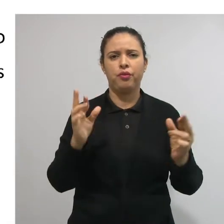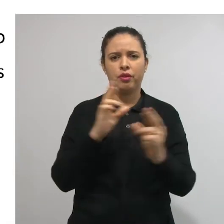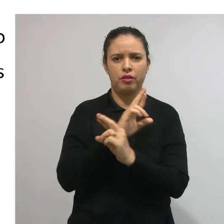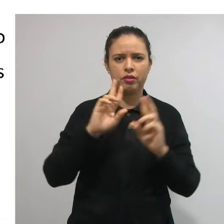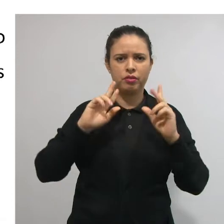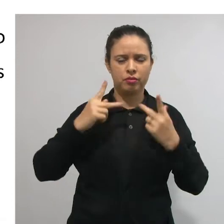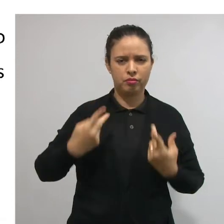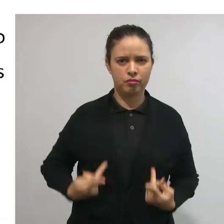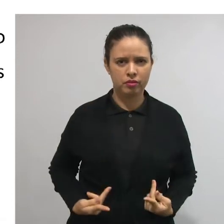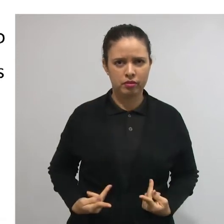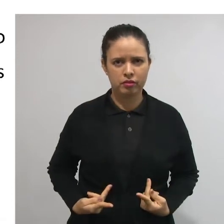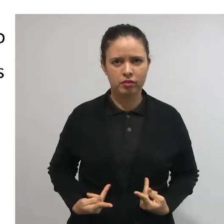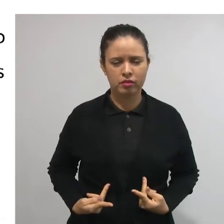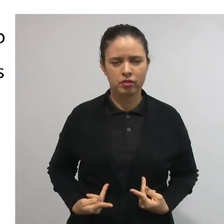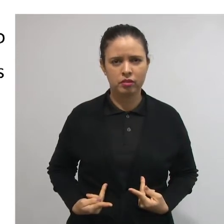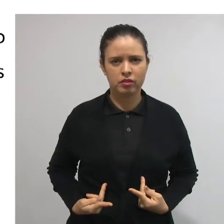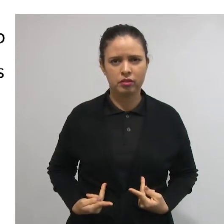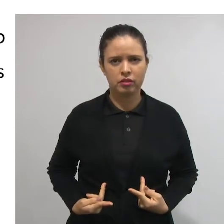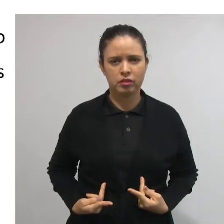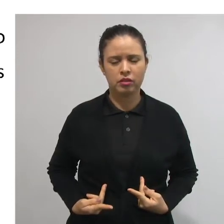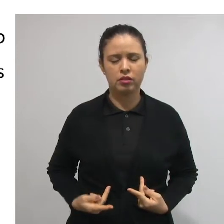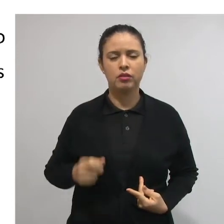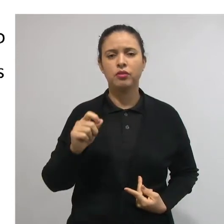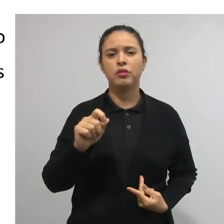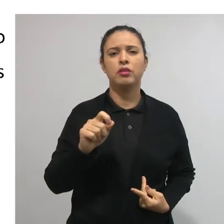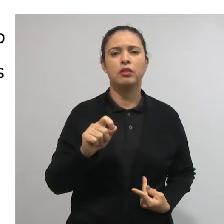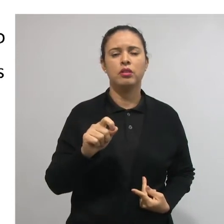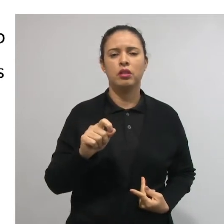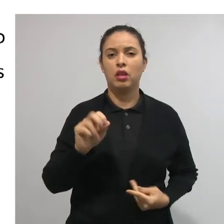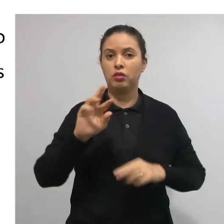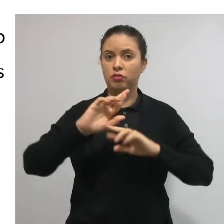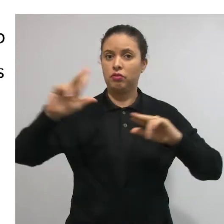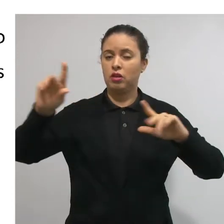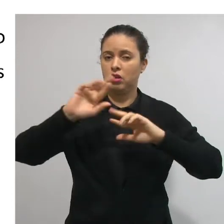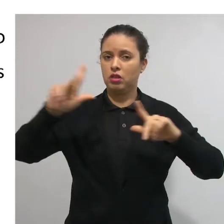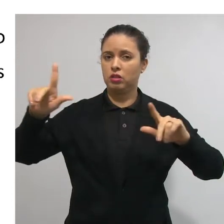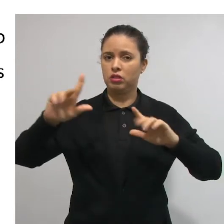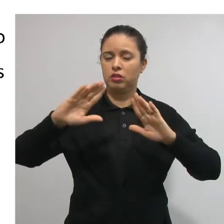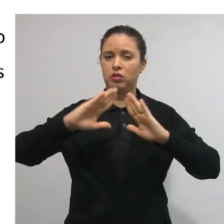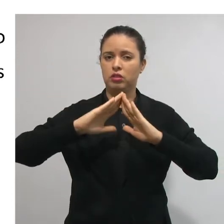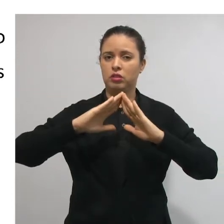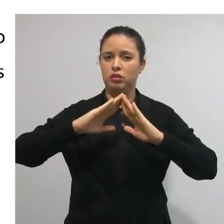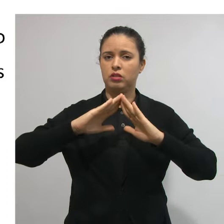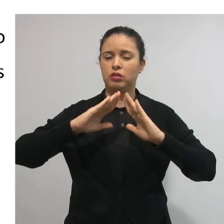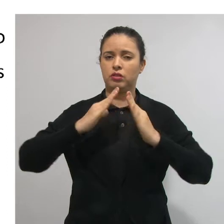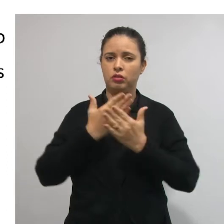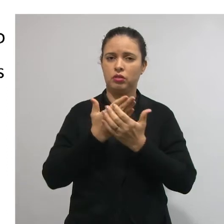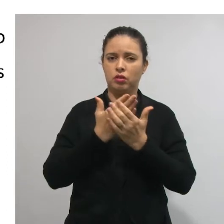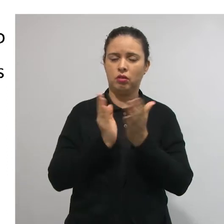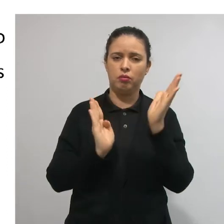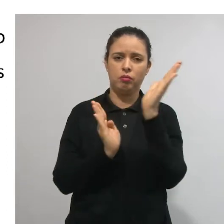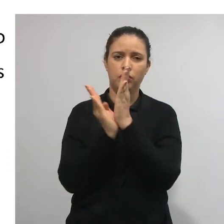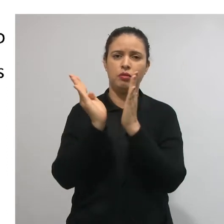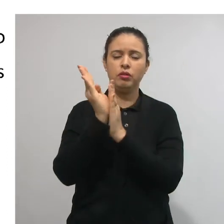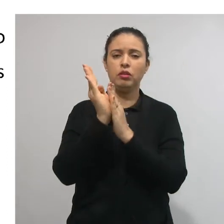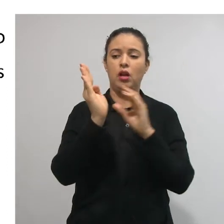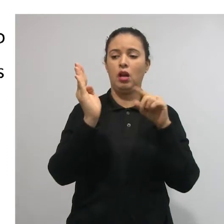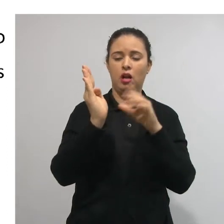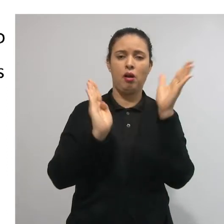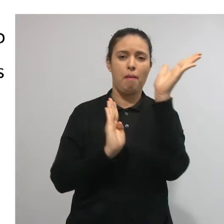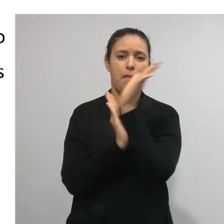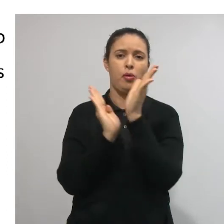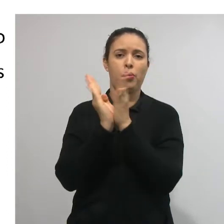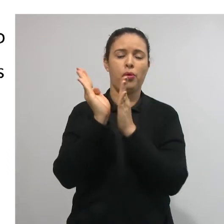Humanas não são considerados pela escola burocrática e vice-versa. Por quê? A burocrática ela pensa